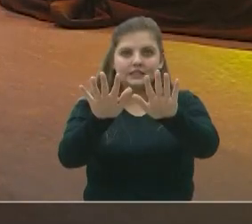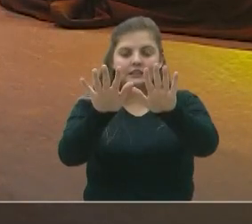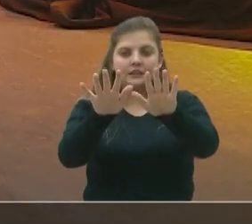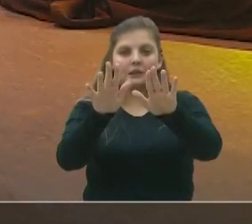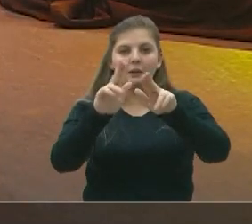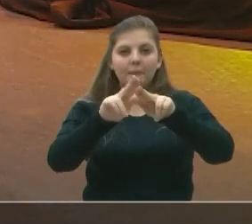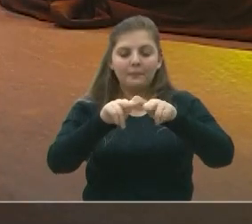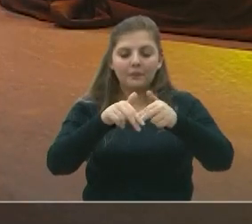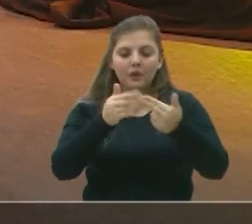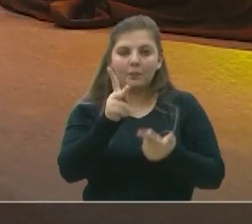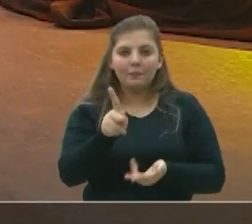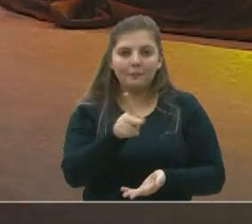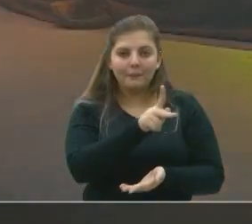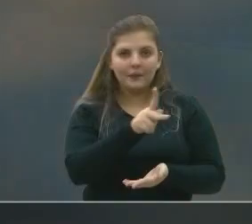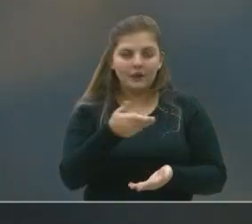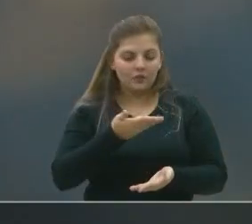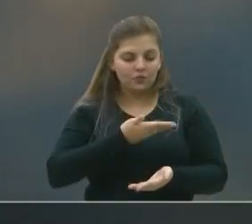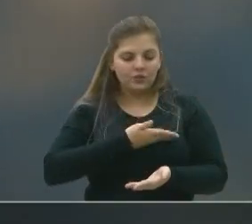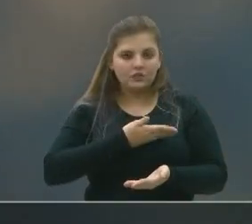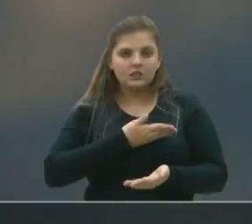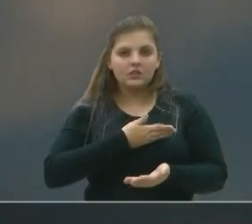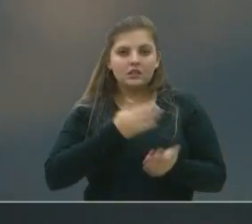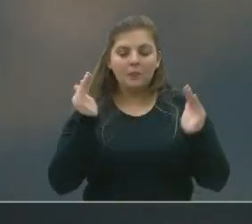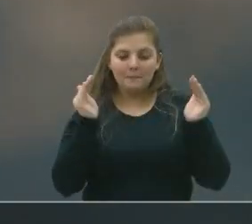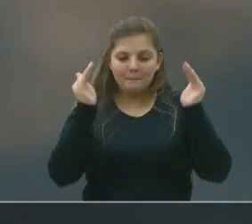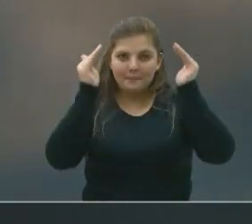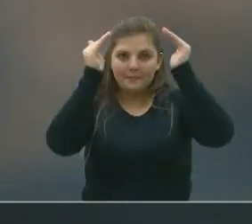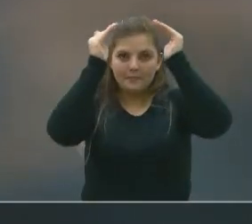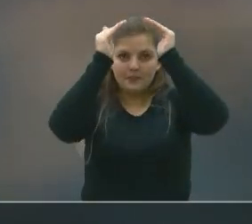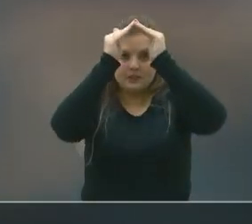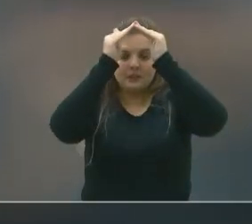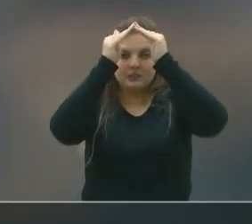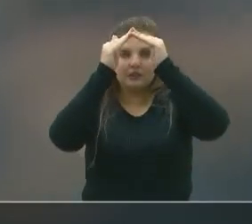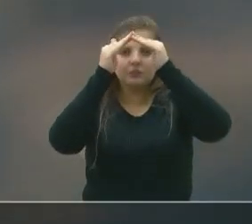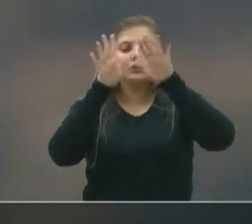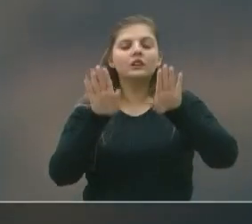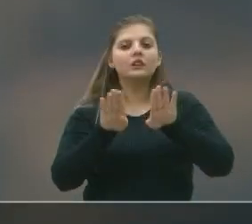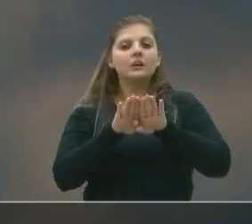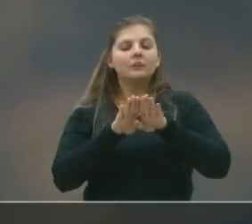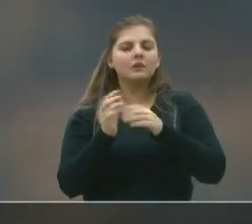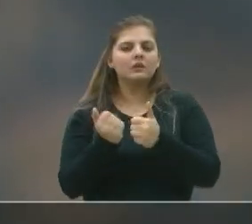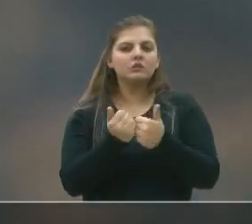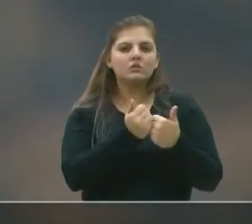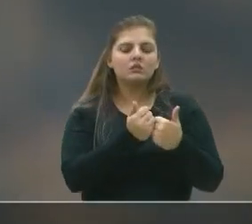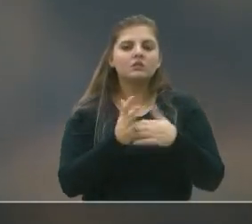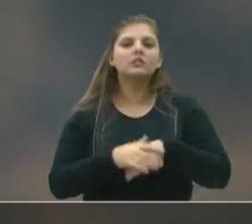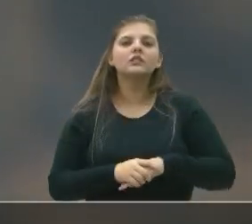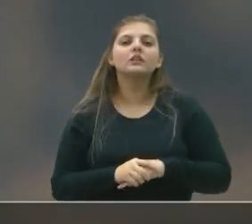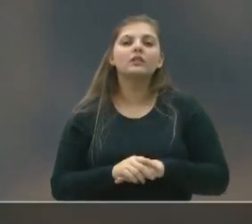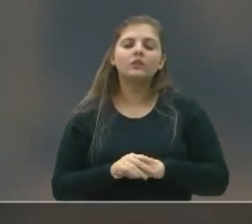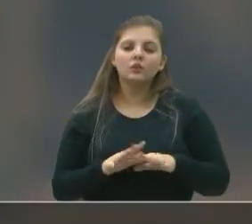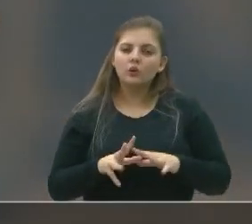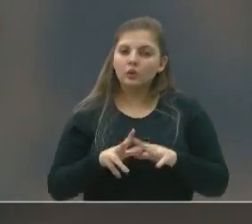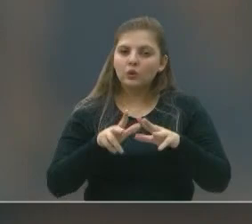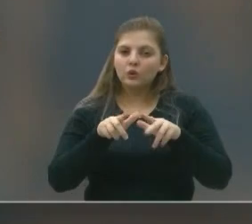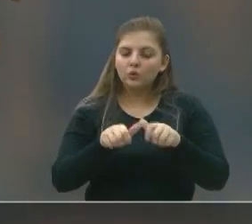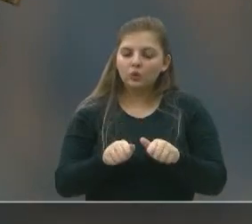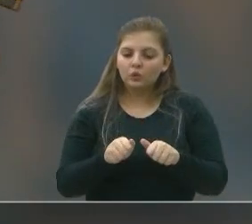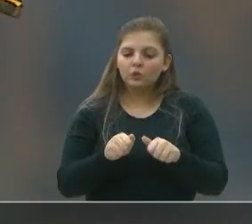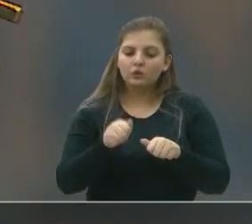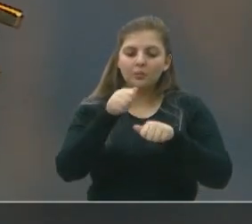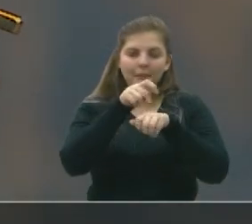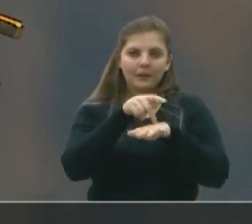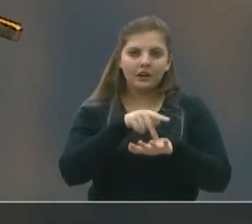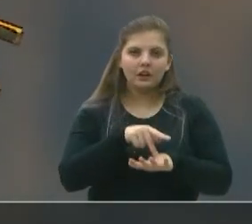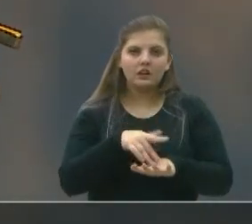Santo Padre, o Papa, sobre o nosso arcebispo e seus bispos auxiliares, sobre o nosso pároco e